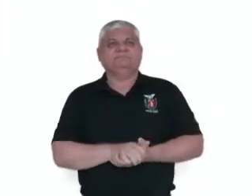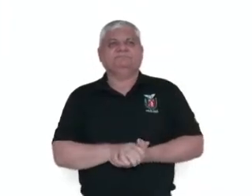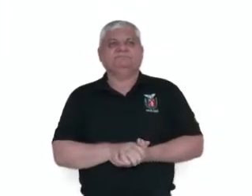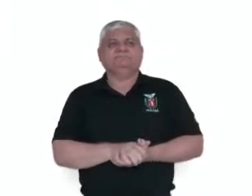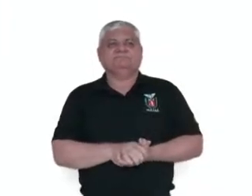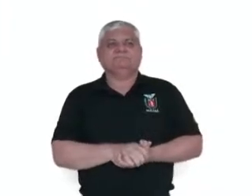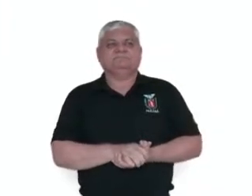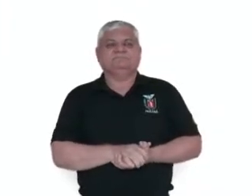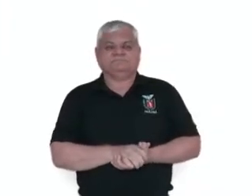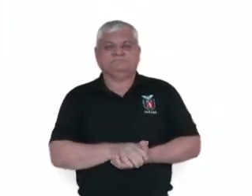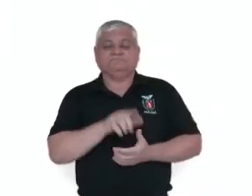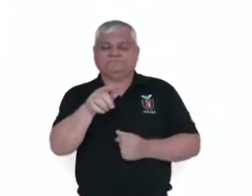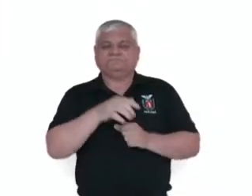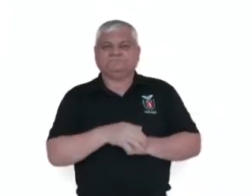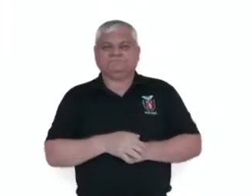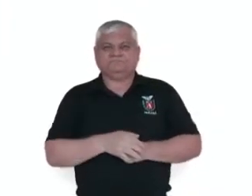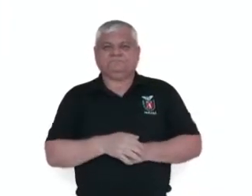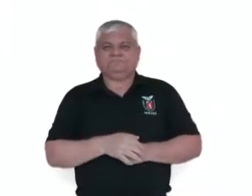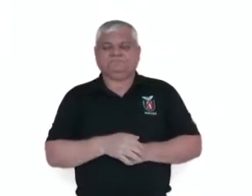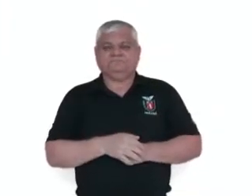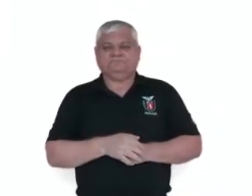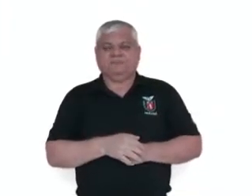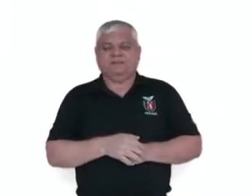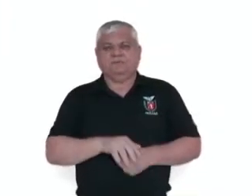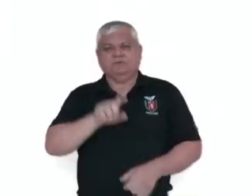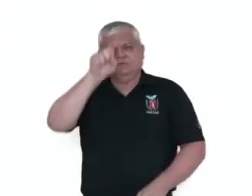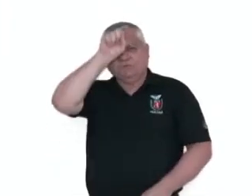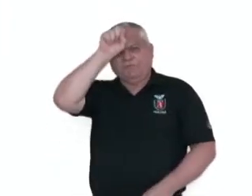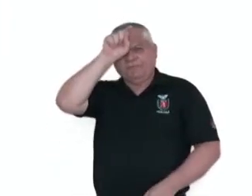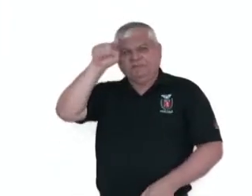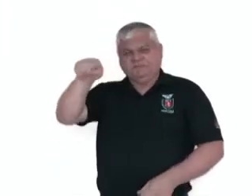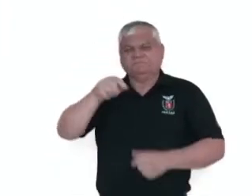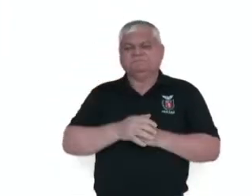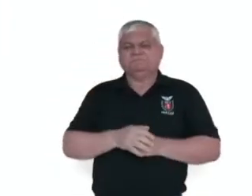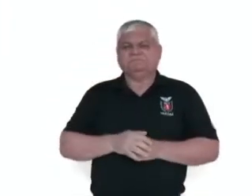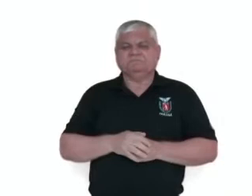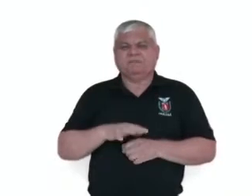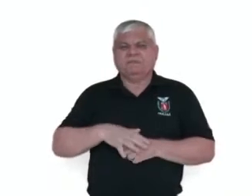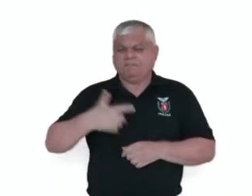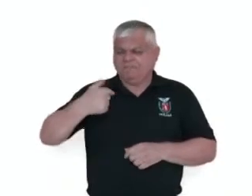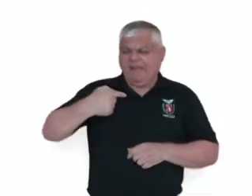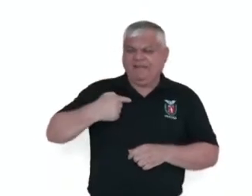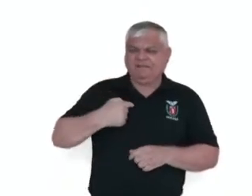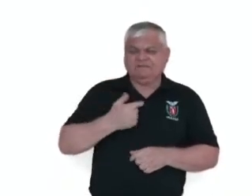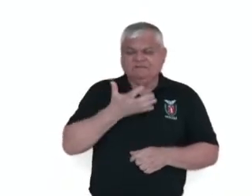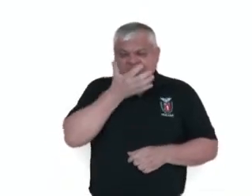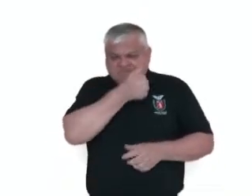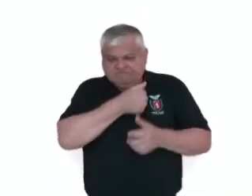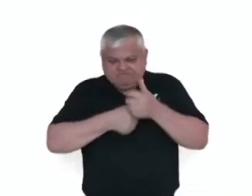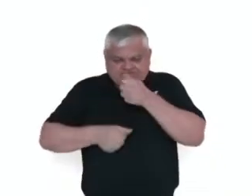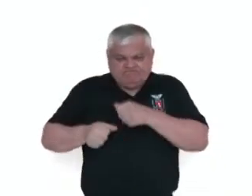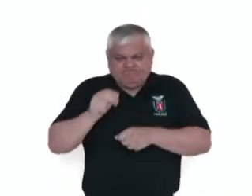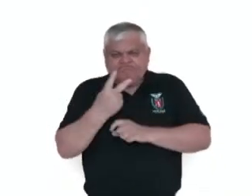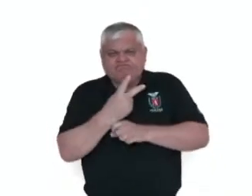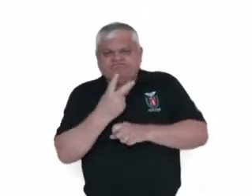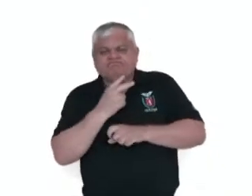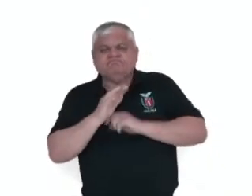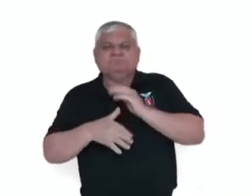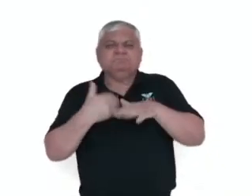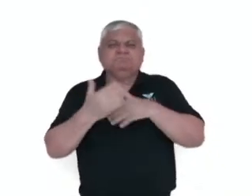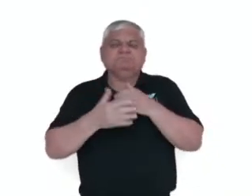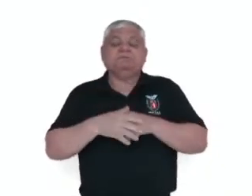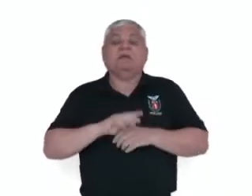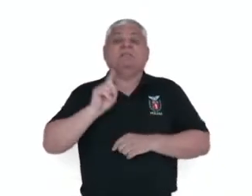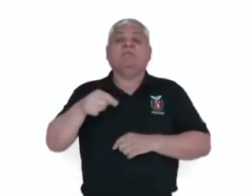Ferido em combate, o Zumbi conseguiu escapar e resistiu por vários meses, mas depois, traído por um homem de